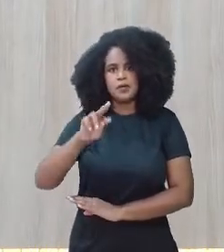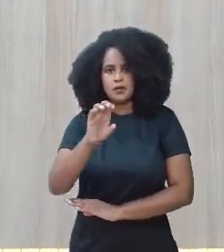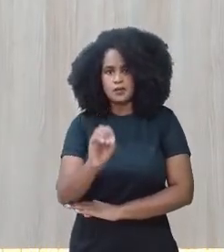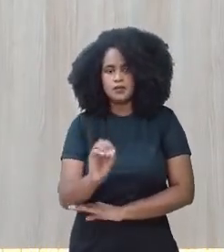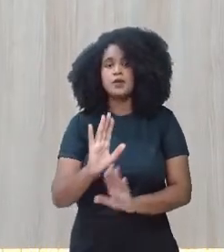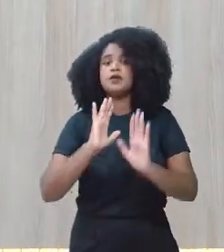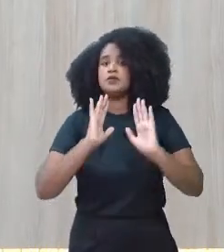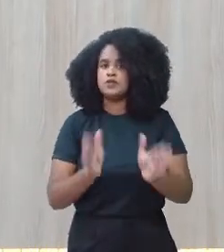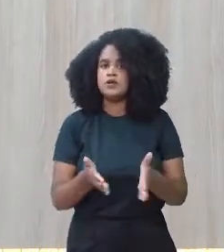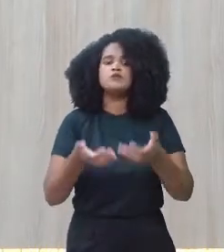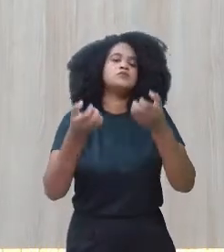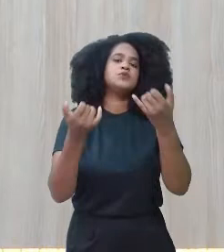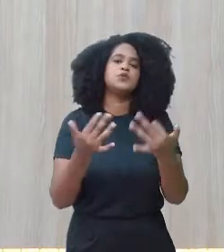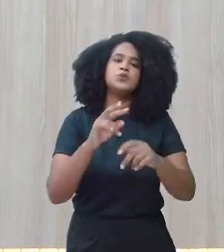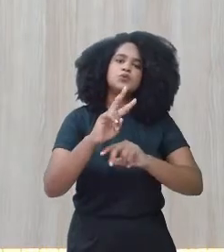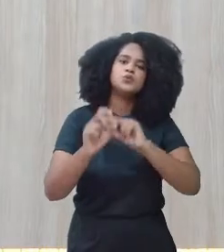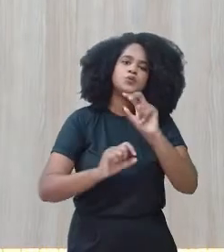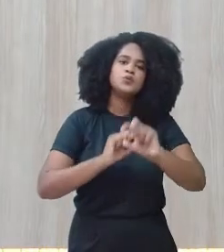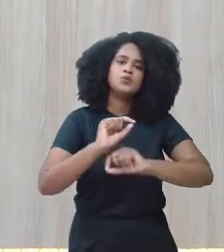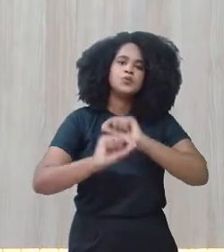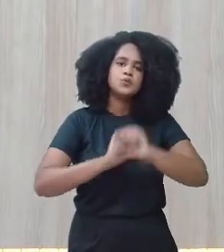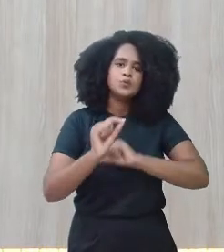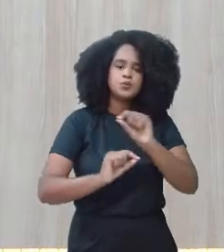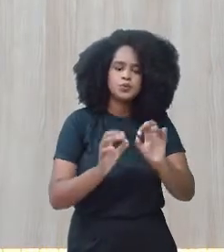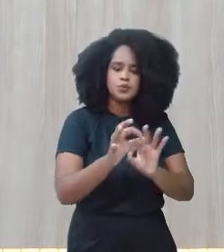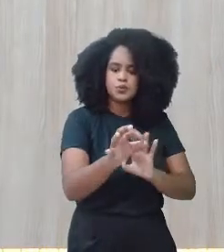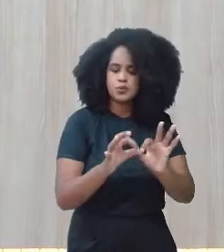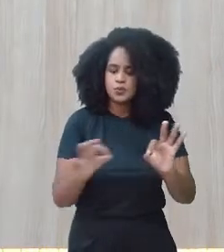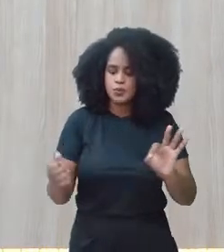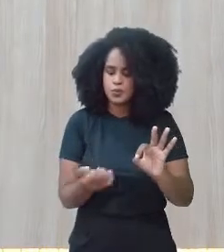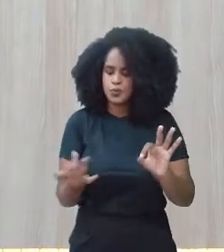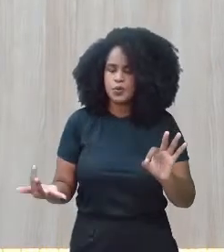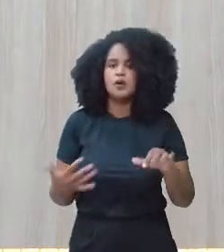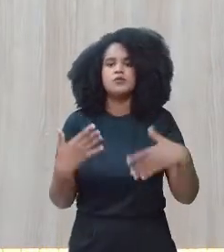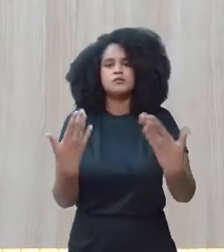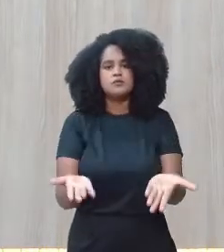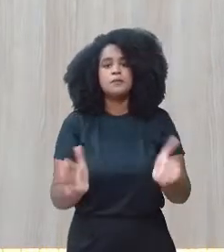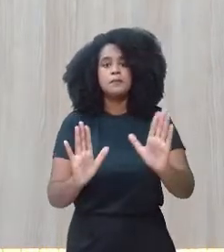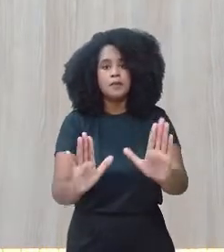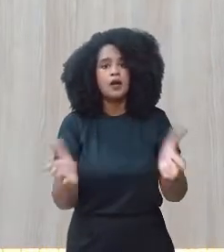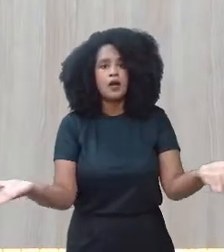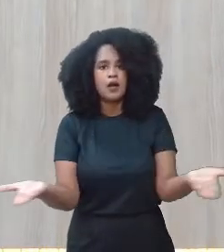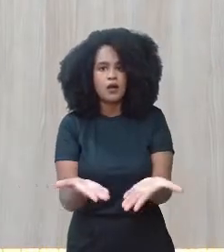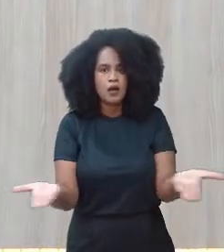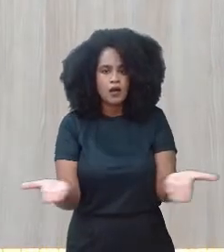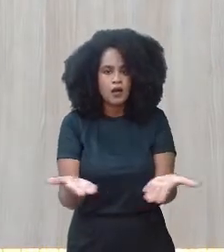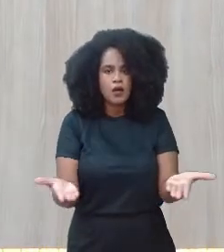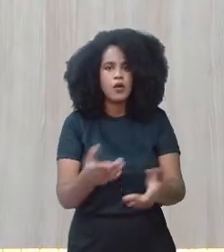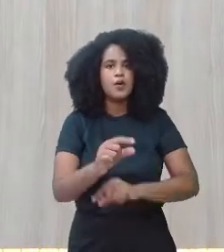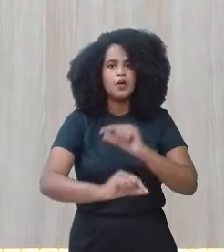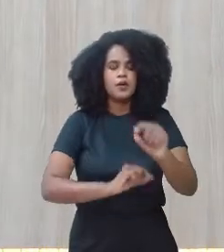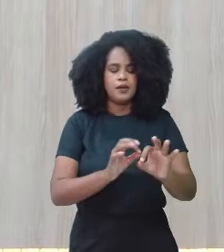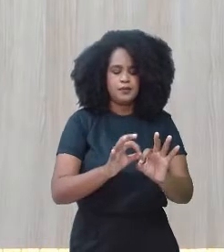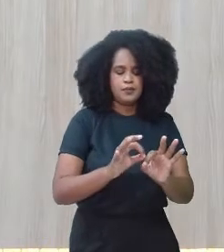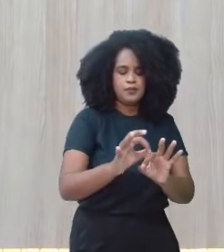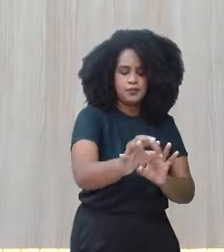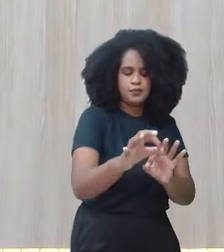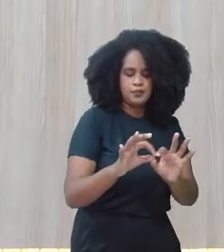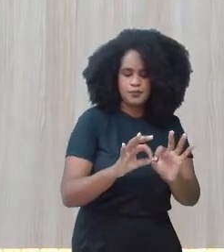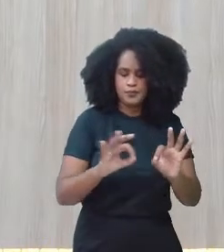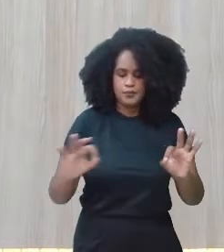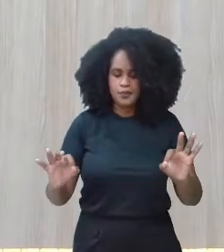sobre medir o comprimento das coisas e no caso do perímetro a gente vai associar essa medição com alguma